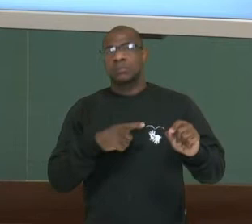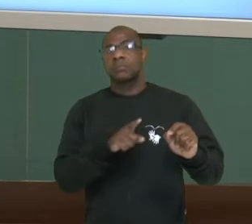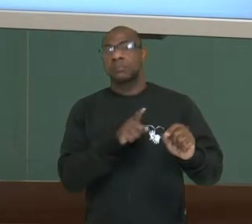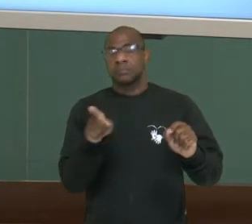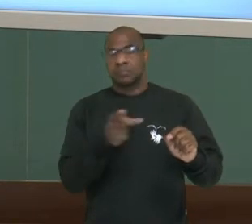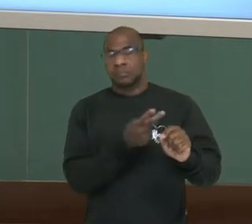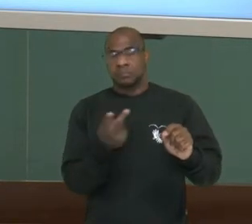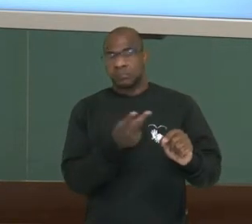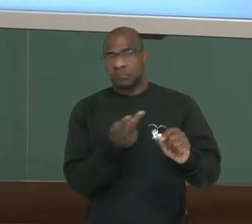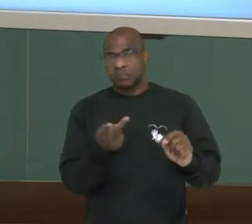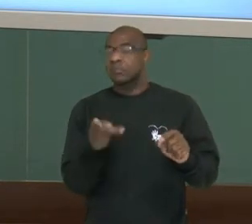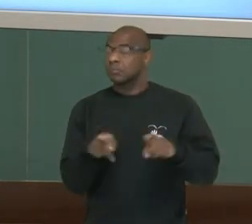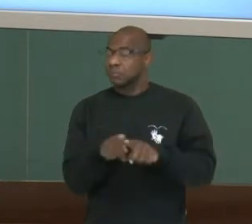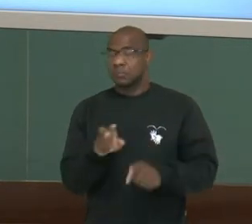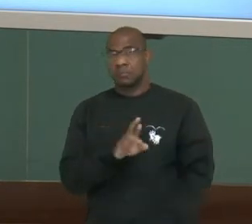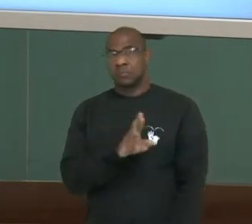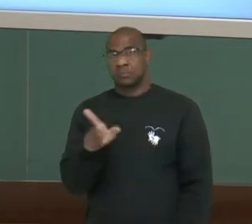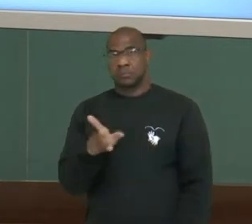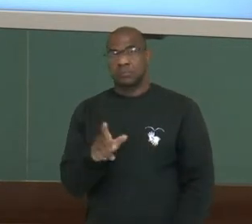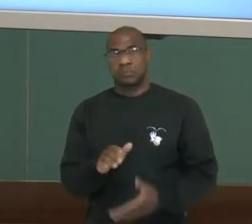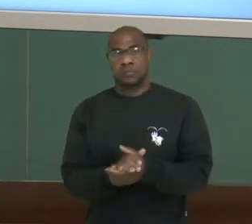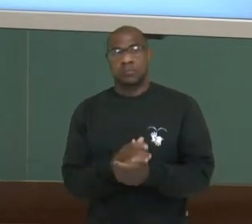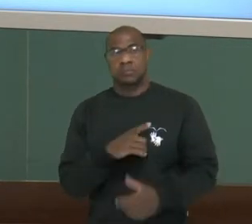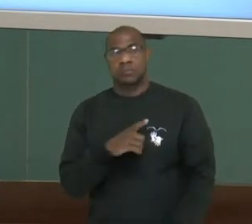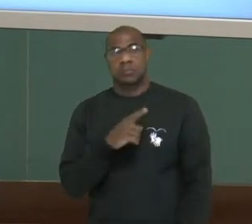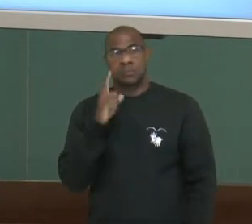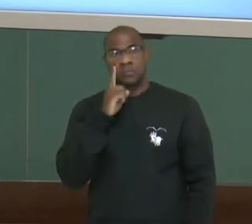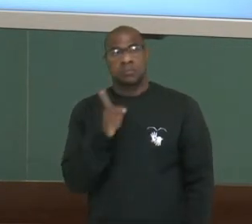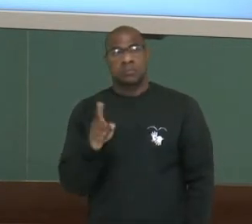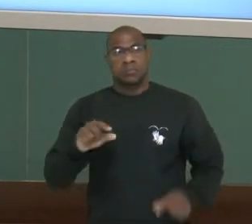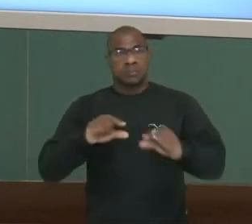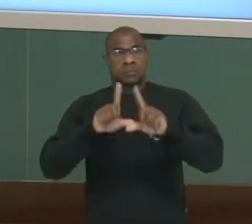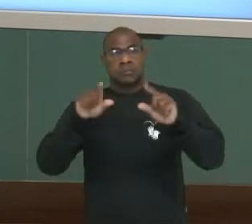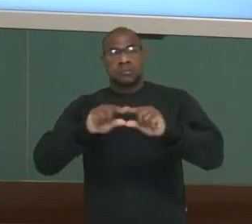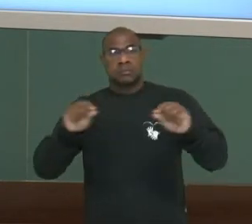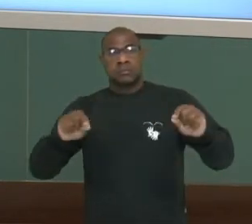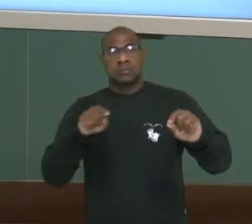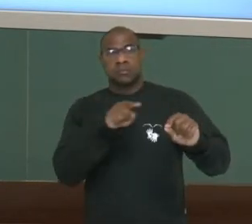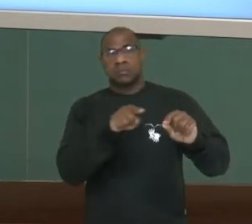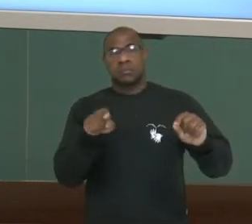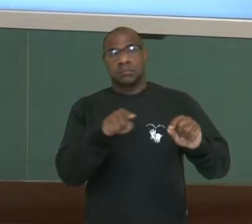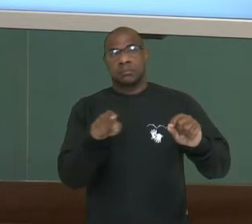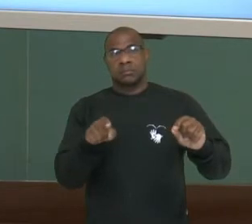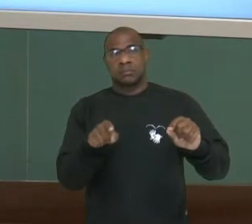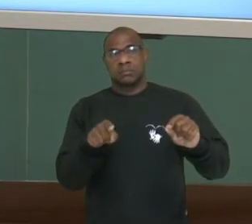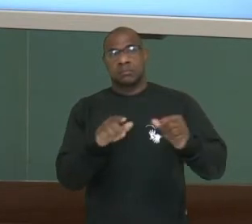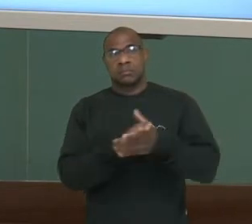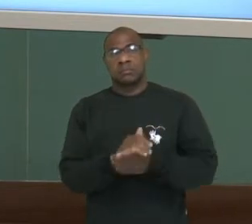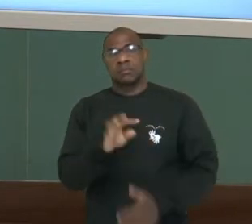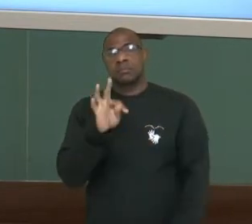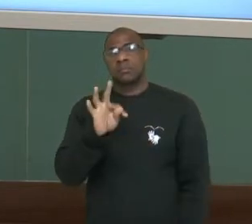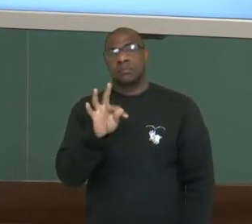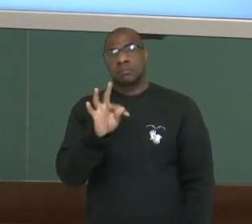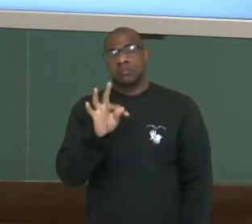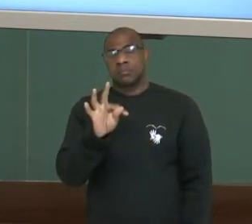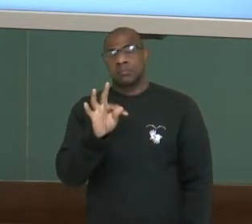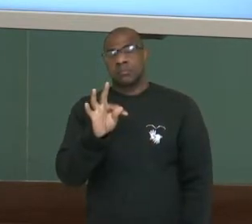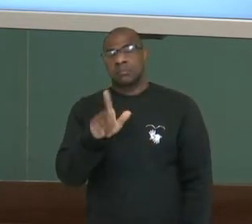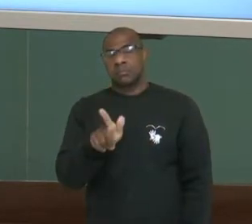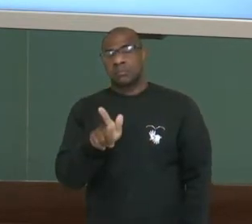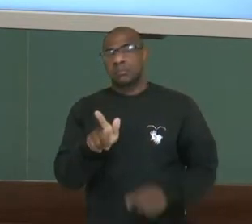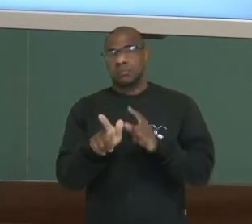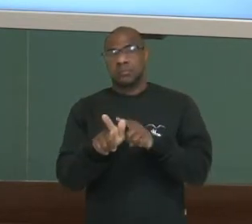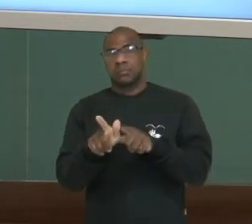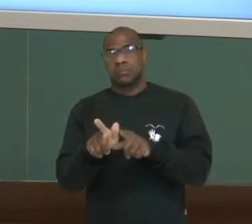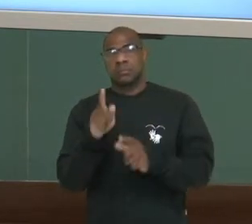ambas são diferentes. Por quê? O coeficiente angular é determinado pela tangente do ângulo que a gente estiver